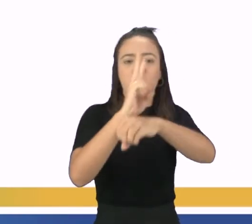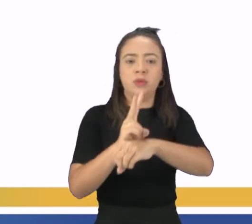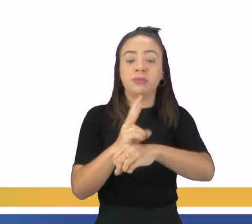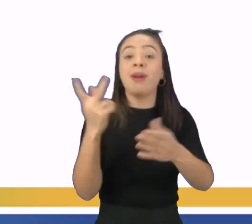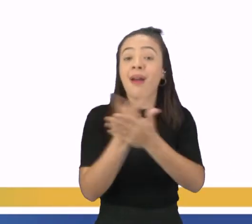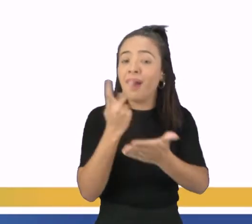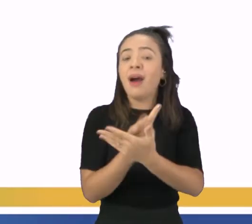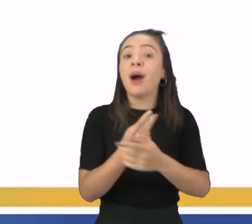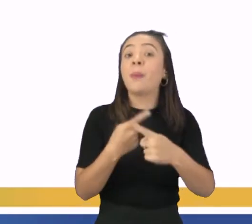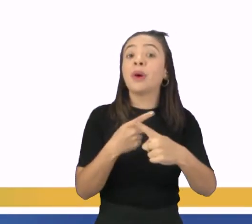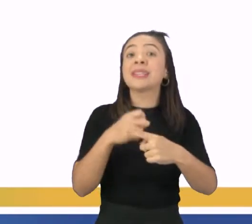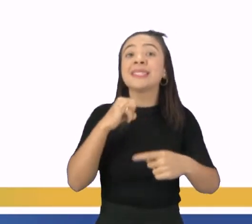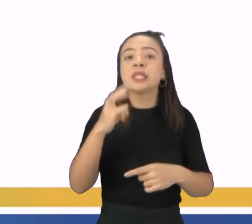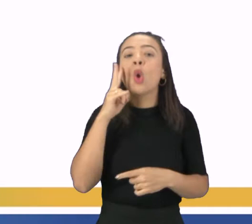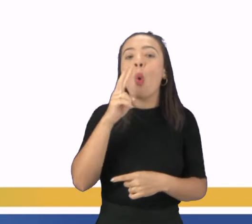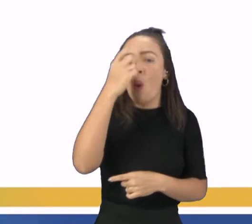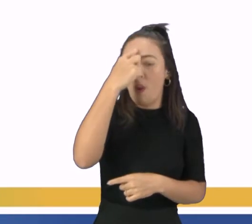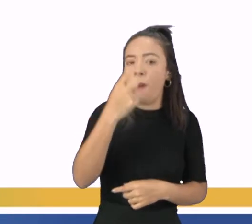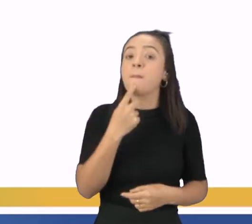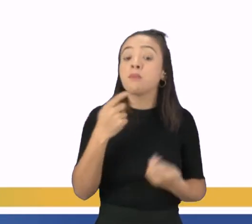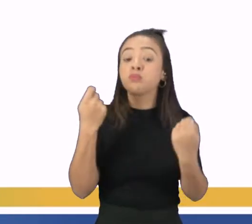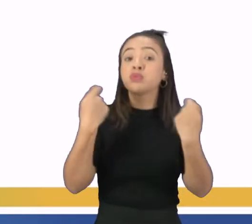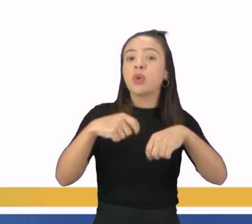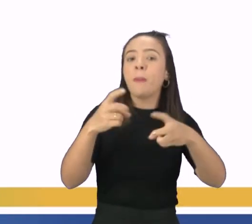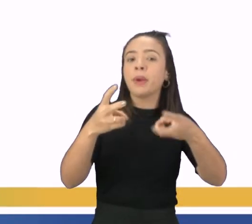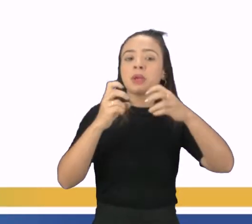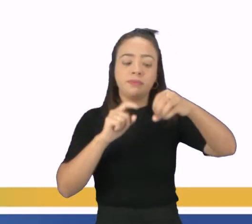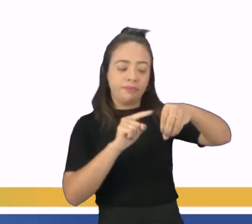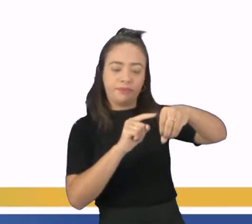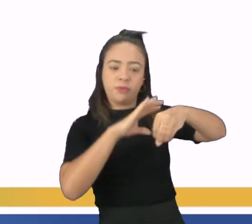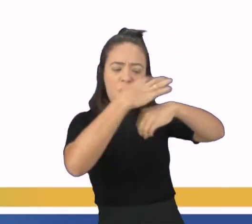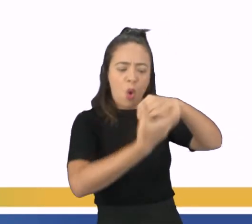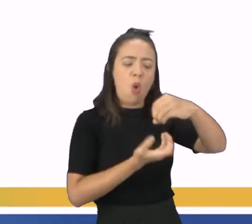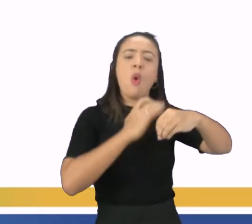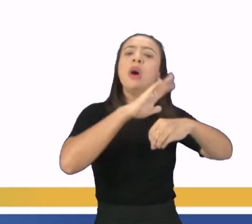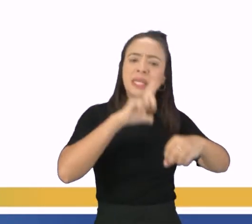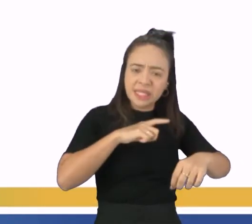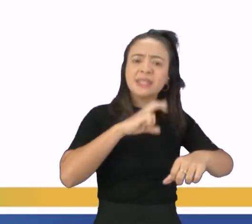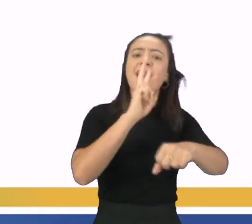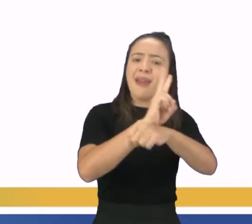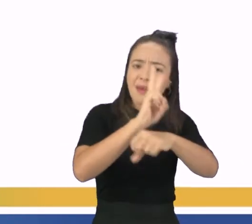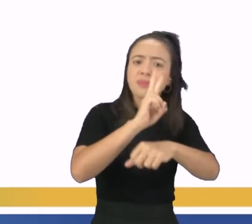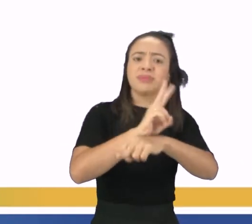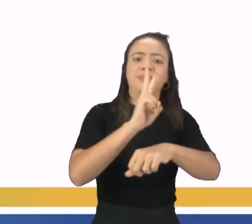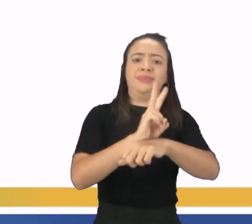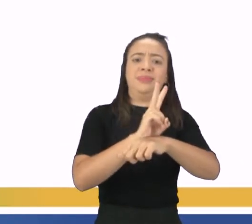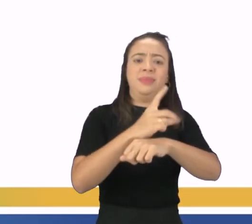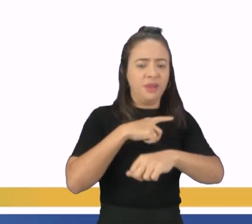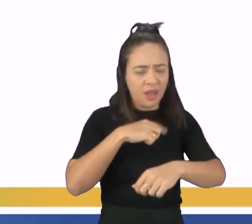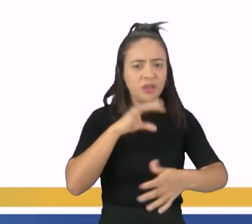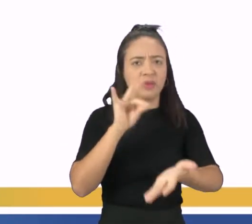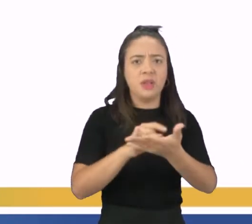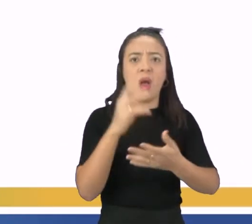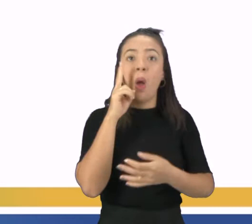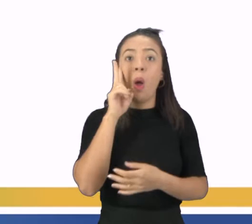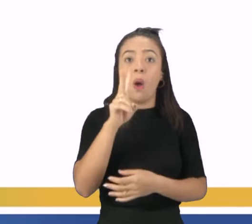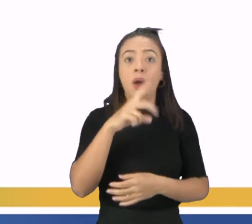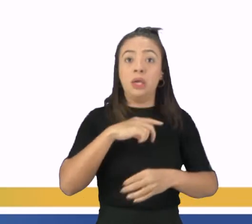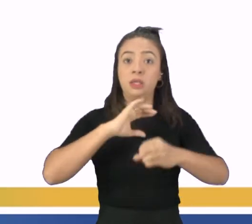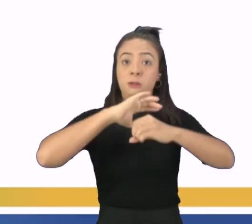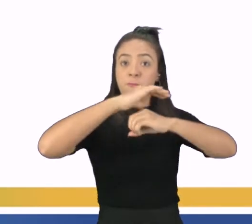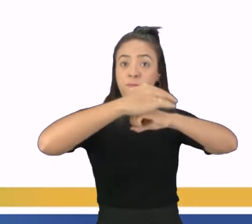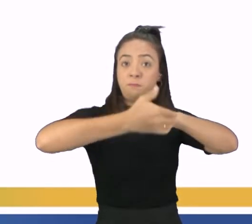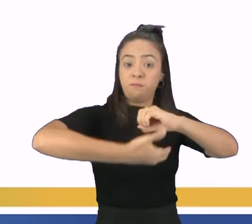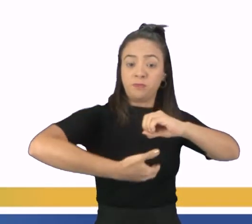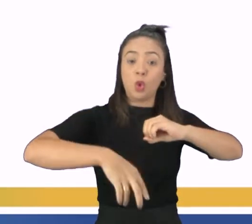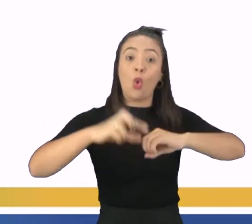está errada? Porque você olhando para a imagem, você vê que o ovócito tem sim camadas de proteção, né? Vejam ali na figura, tem aquela